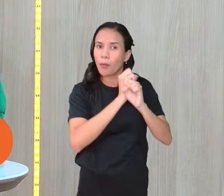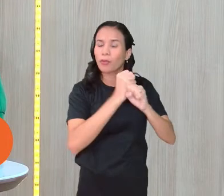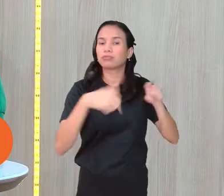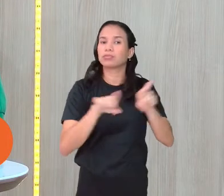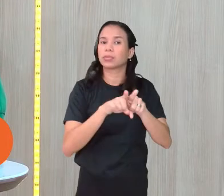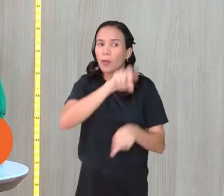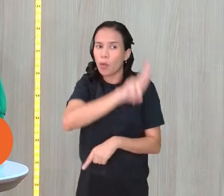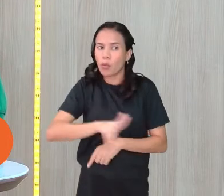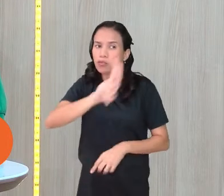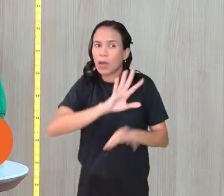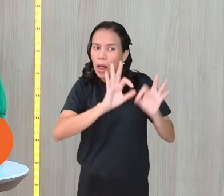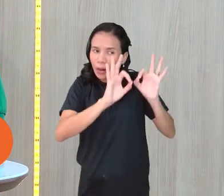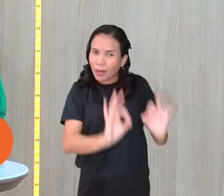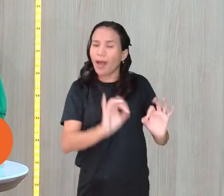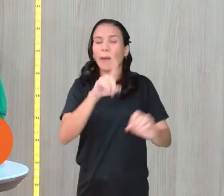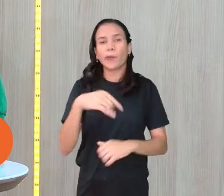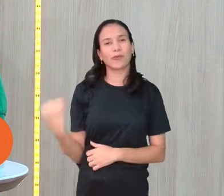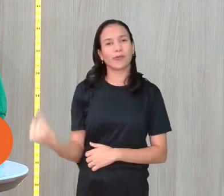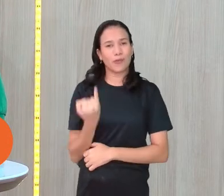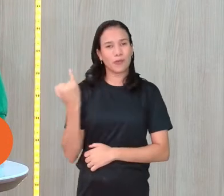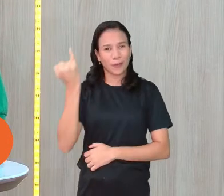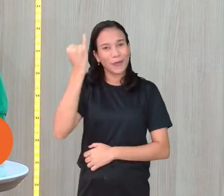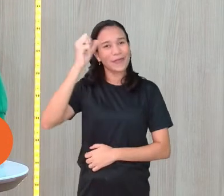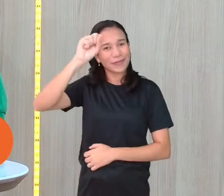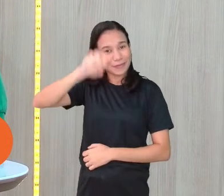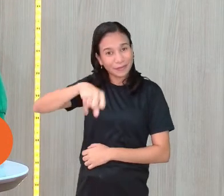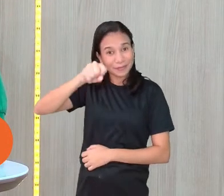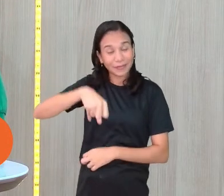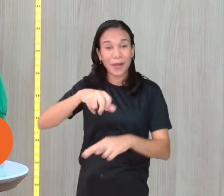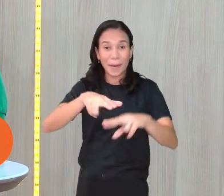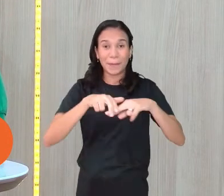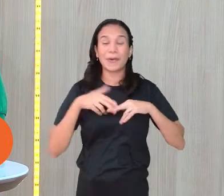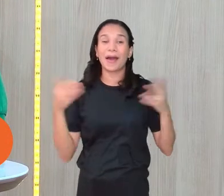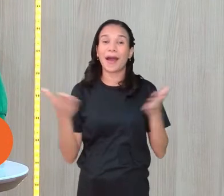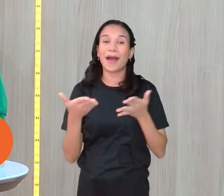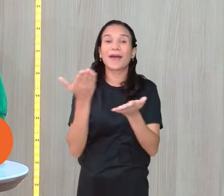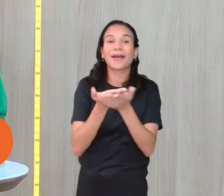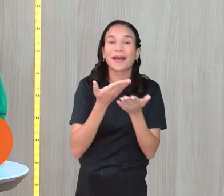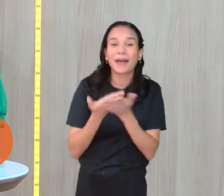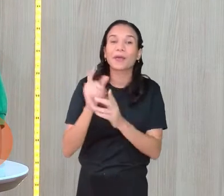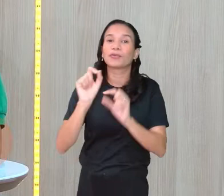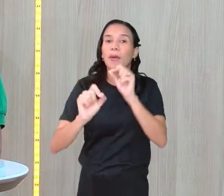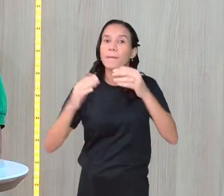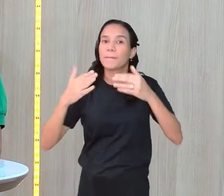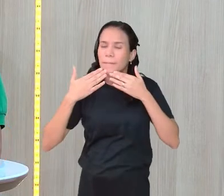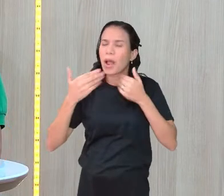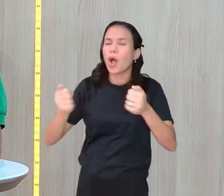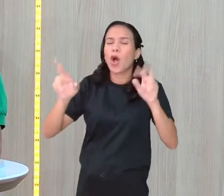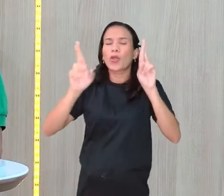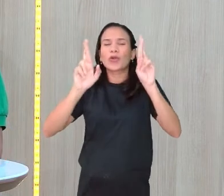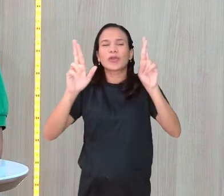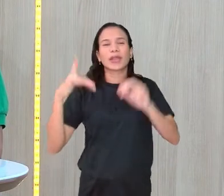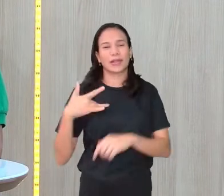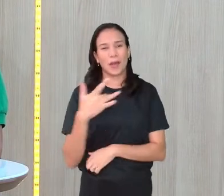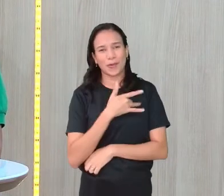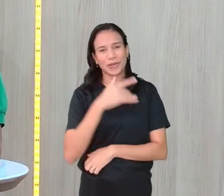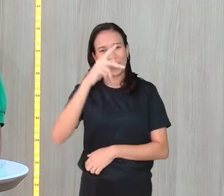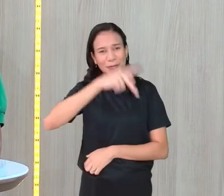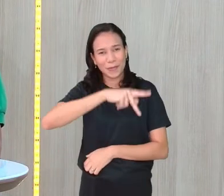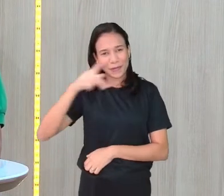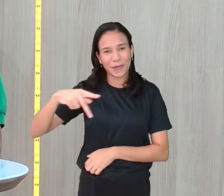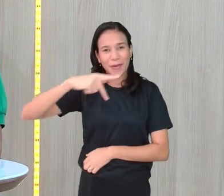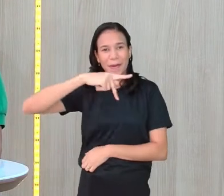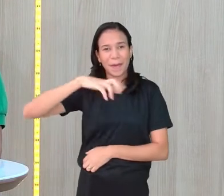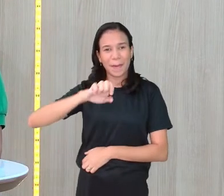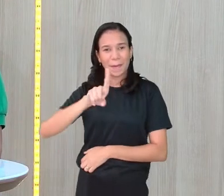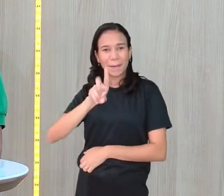isso bem é muito importante, tá? Então, vamos a essa aula aí. Melhoras, professor Pedro, e vamos